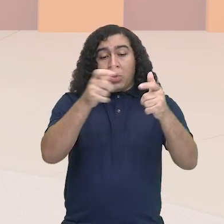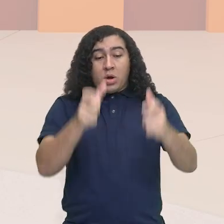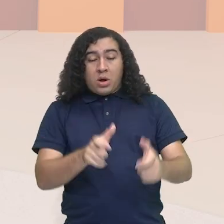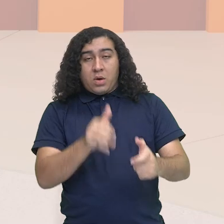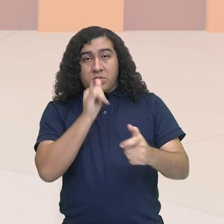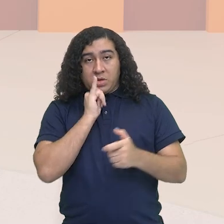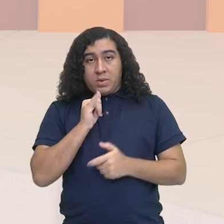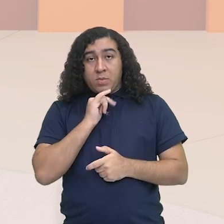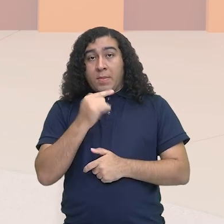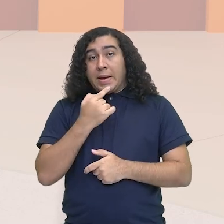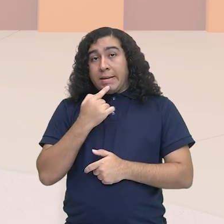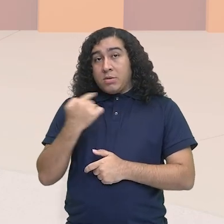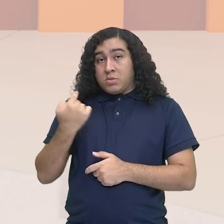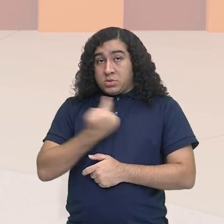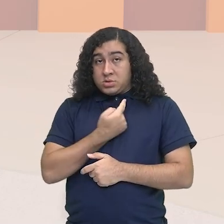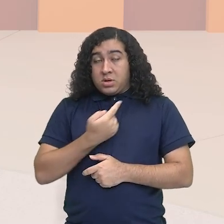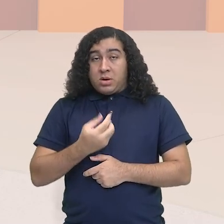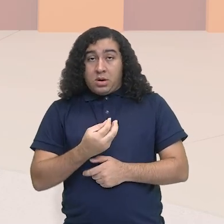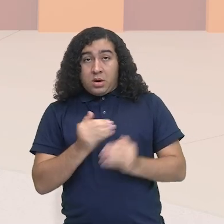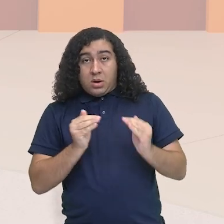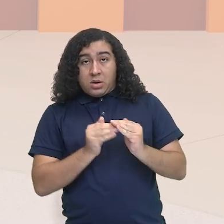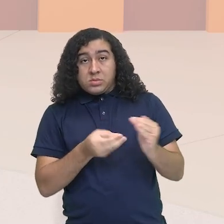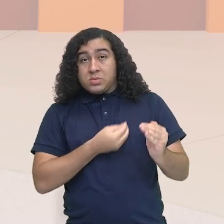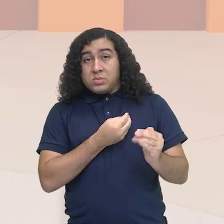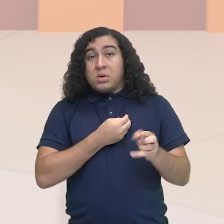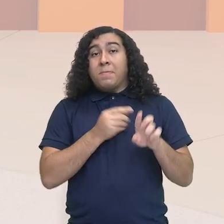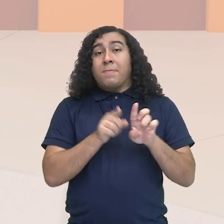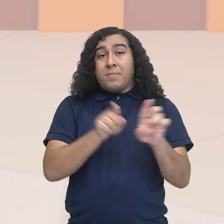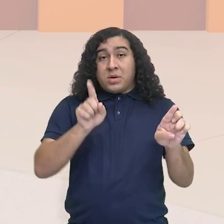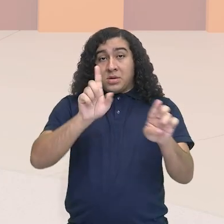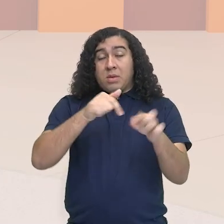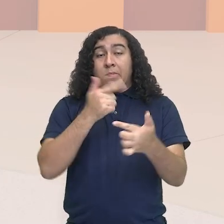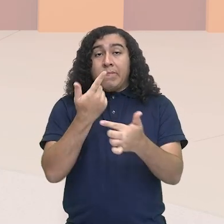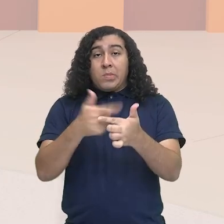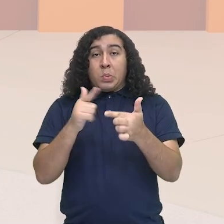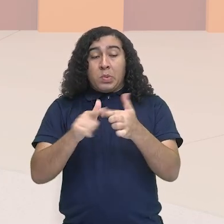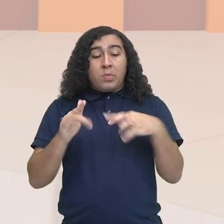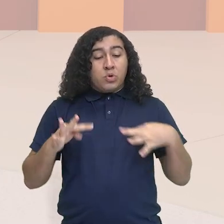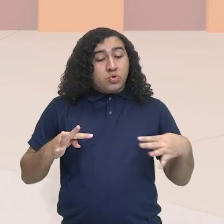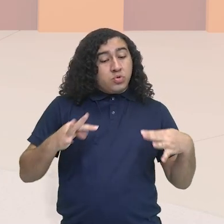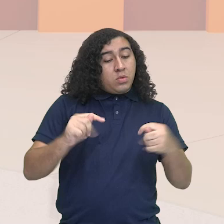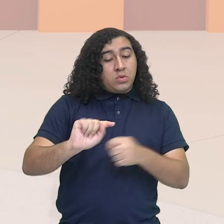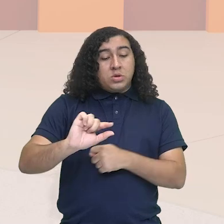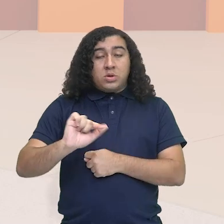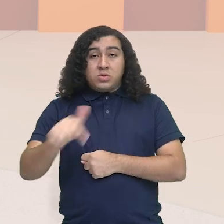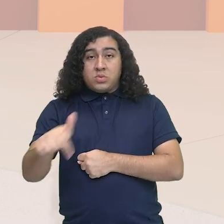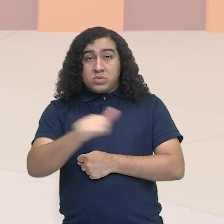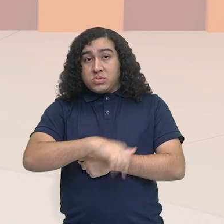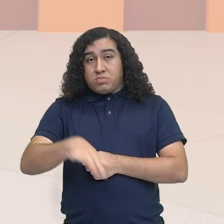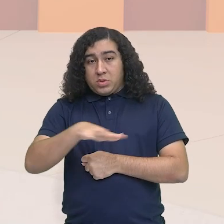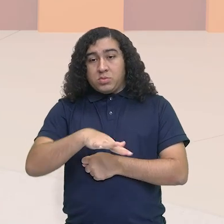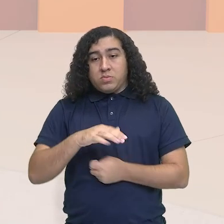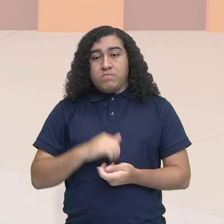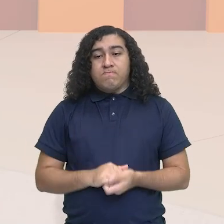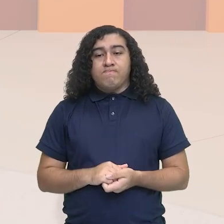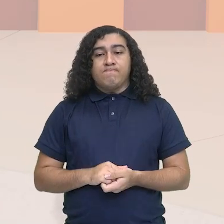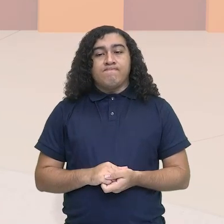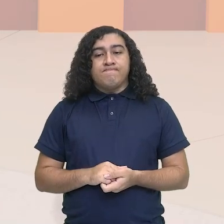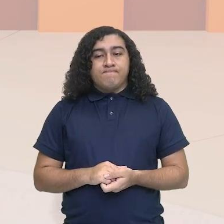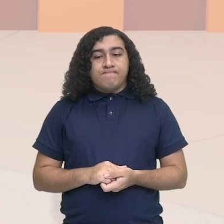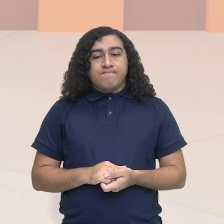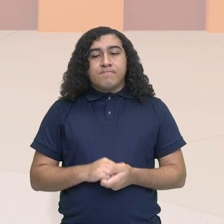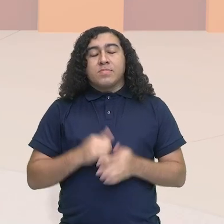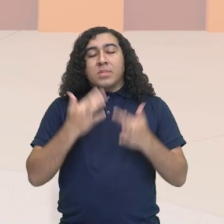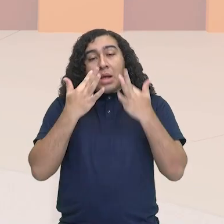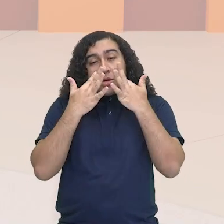onde a gente mora, mas que são problemas que acarretam aí para todas as outras escalas. Vamos observar agora